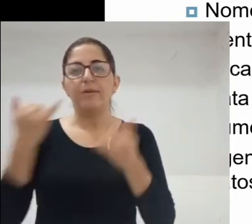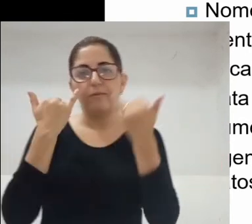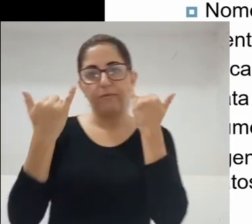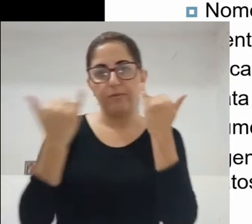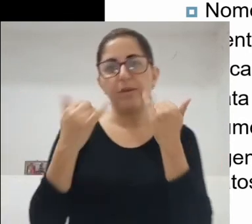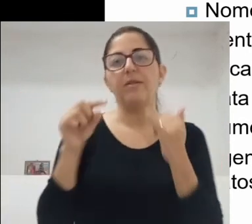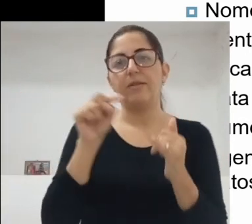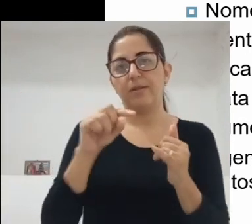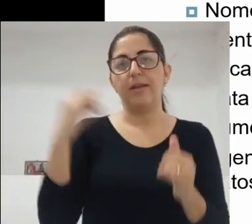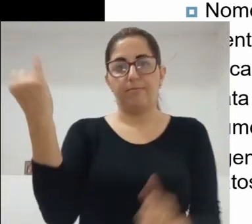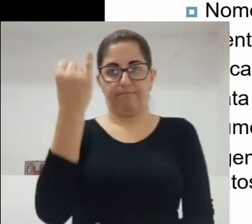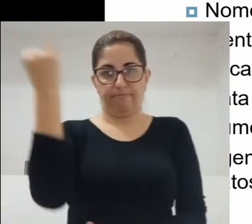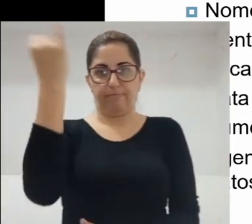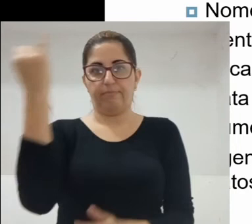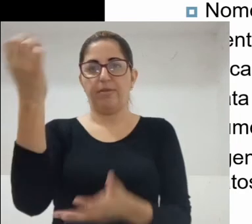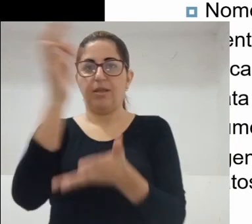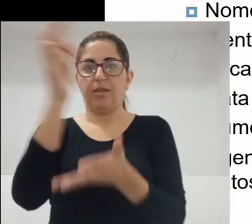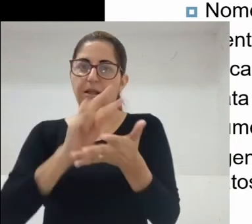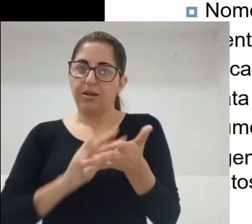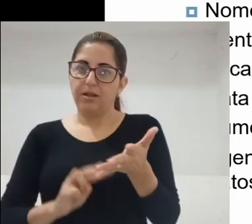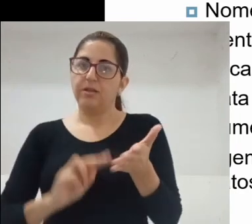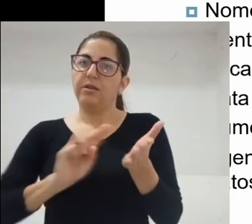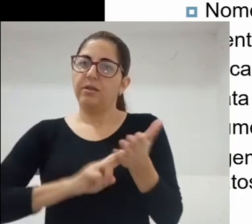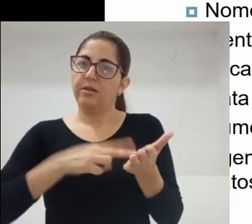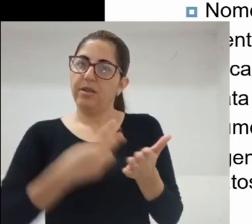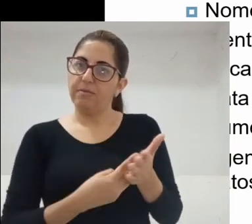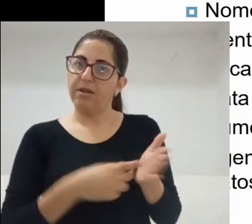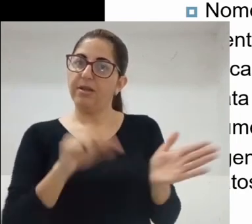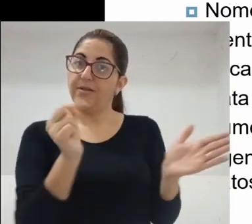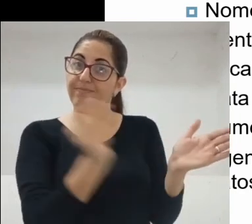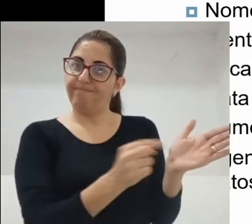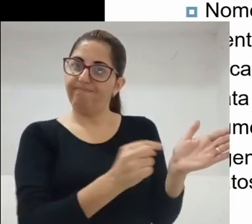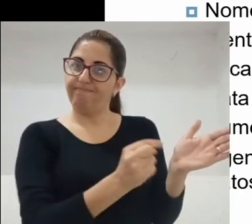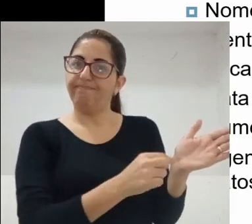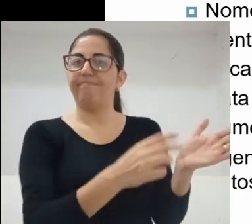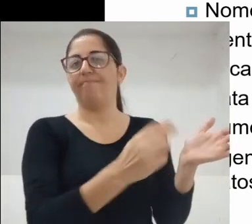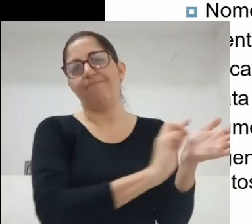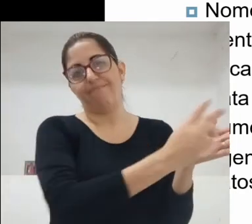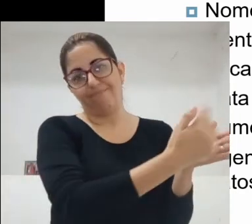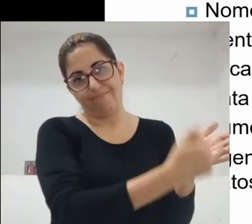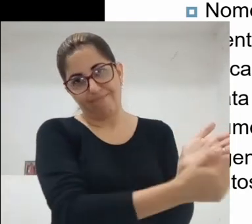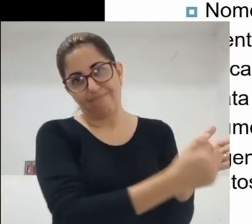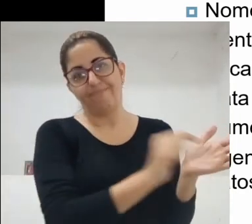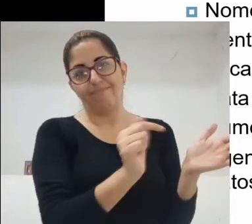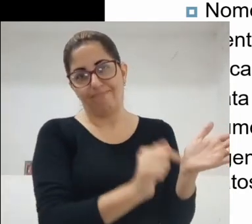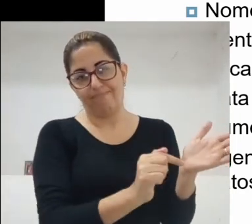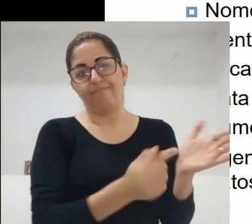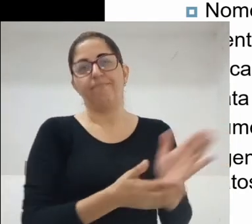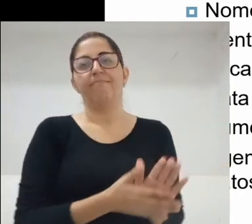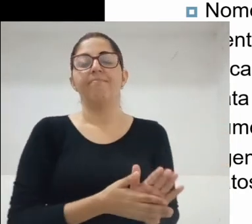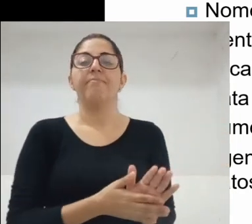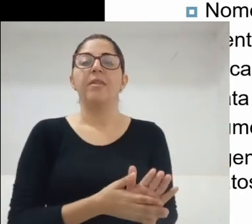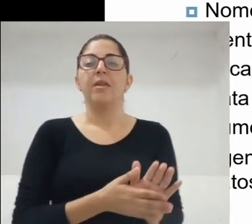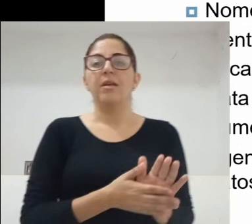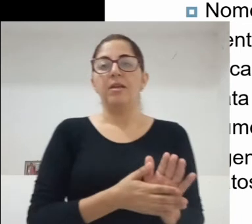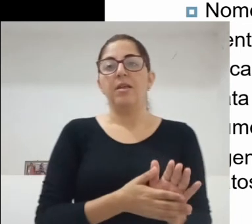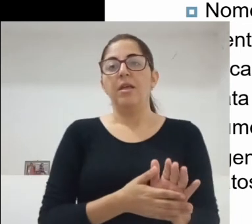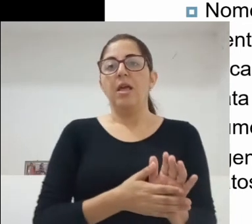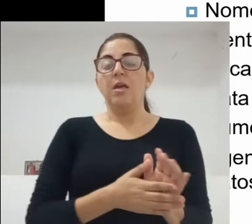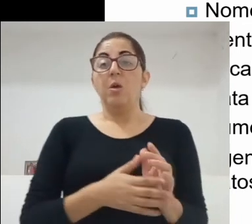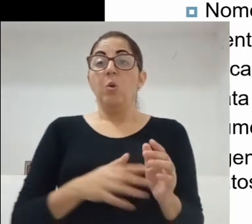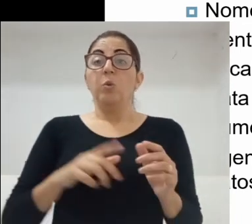data, o número do desenho e pode conter outras informações também que considere-se relevante para a leitura e